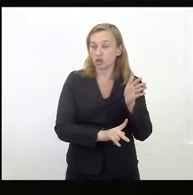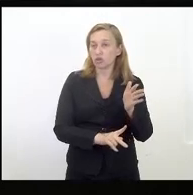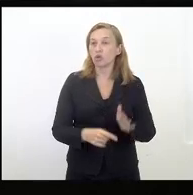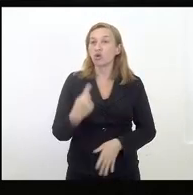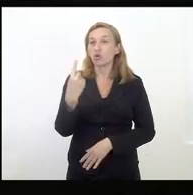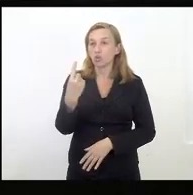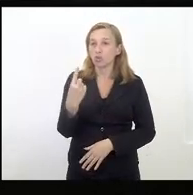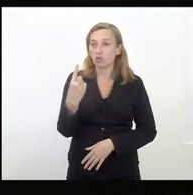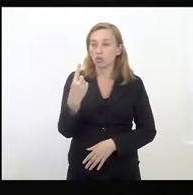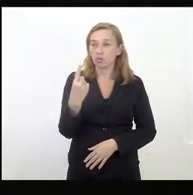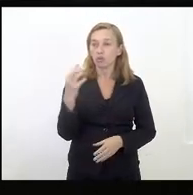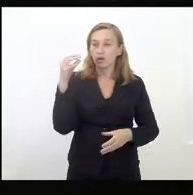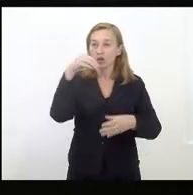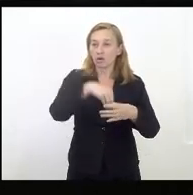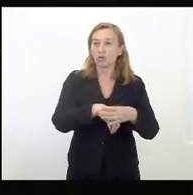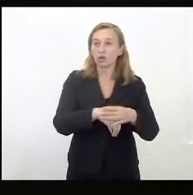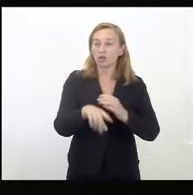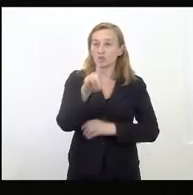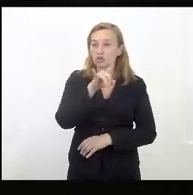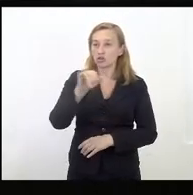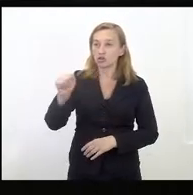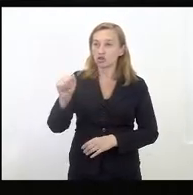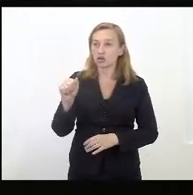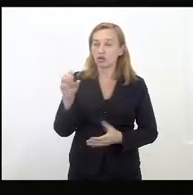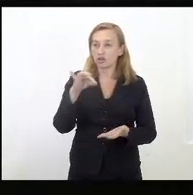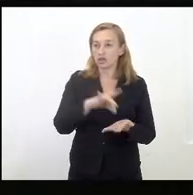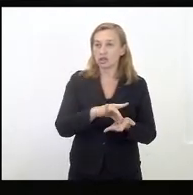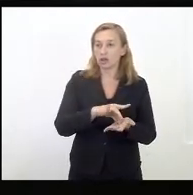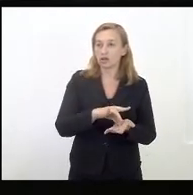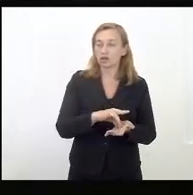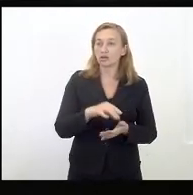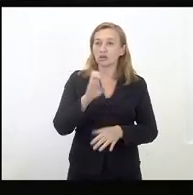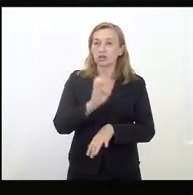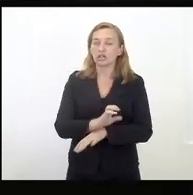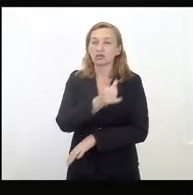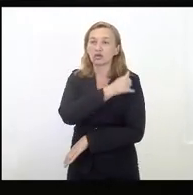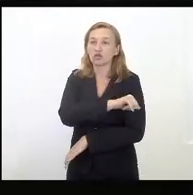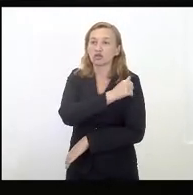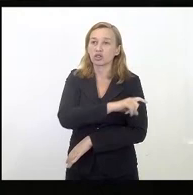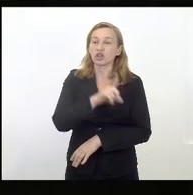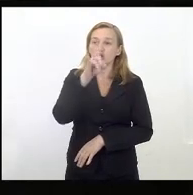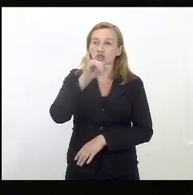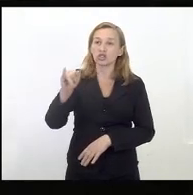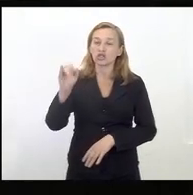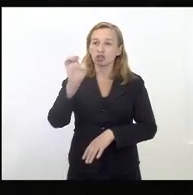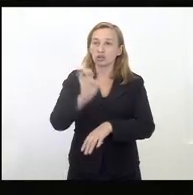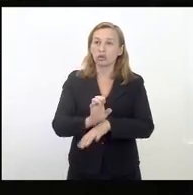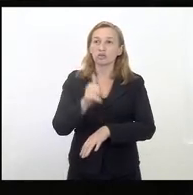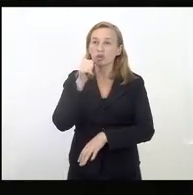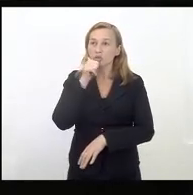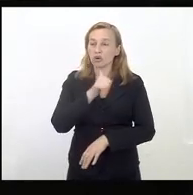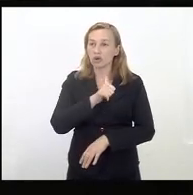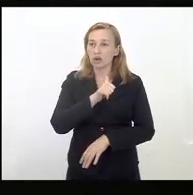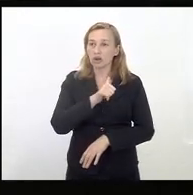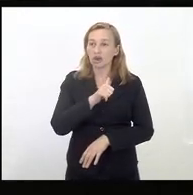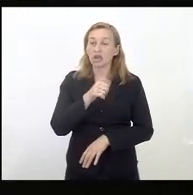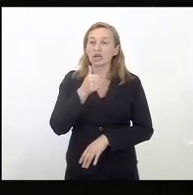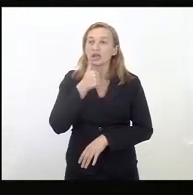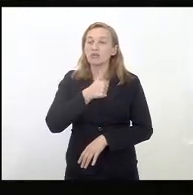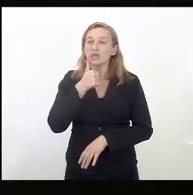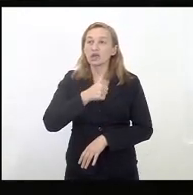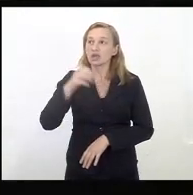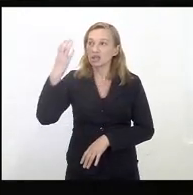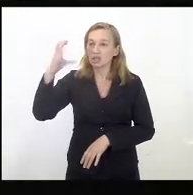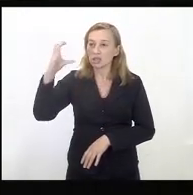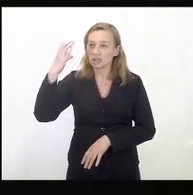que foi para incluir no calendário Oficial do Estado do Rio de Janeiro o dia Estadual da mulher e meninas